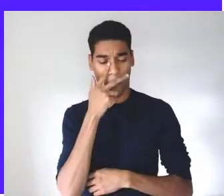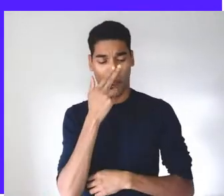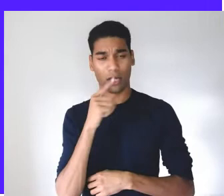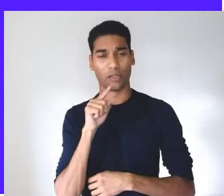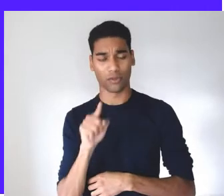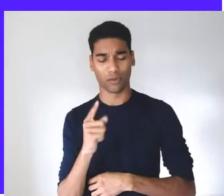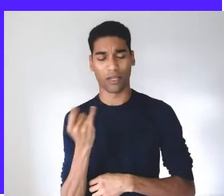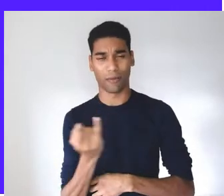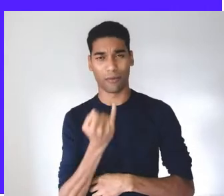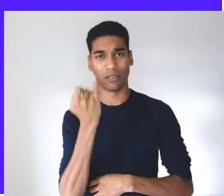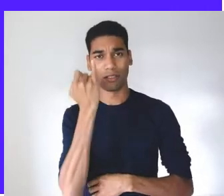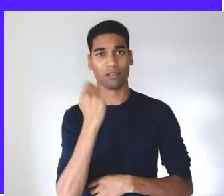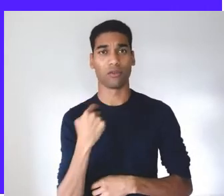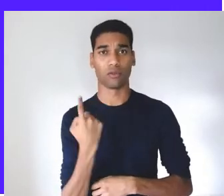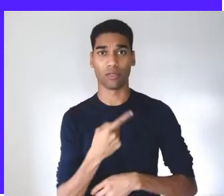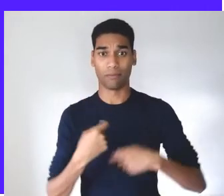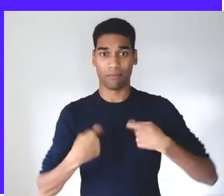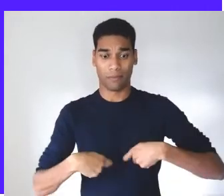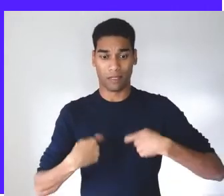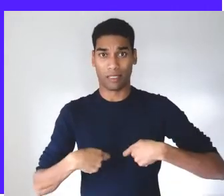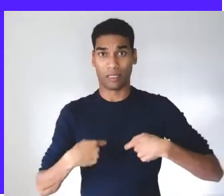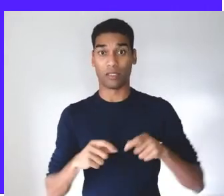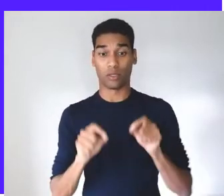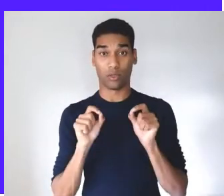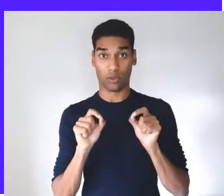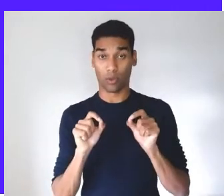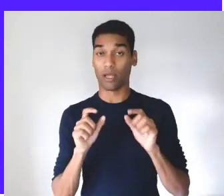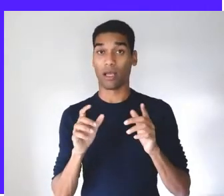colaborar. Legal.